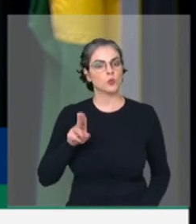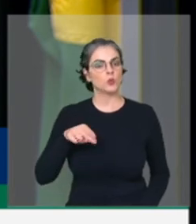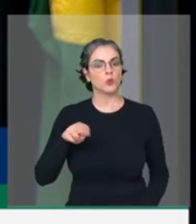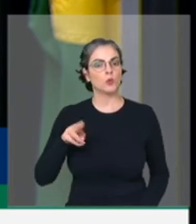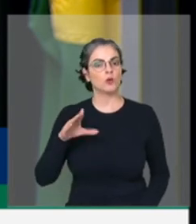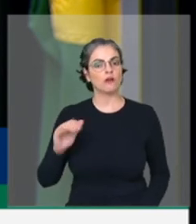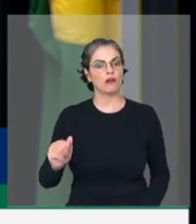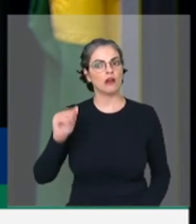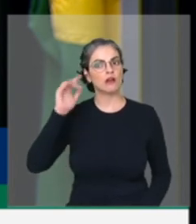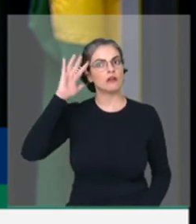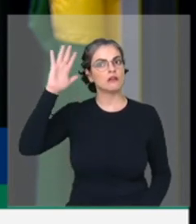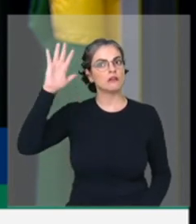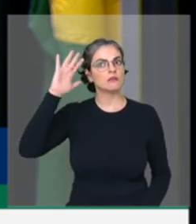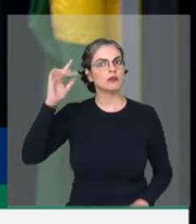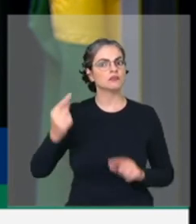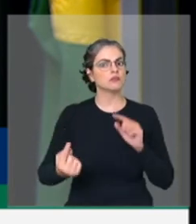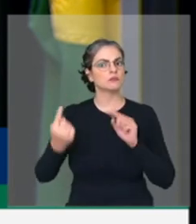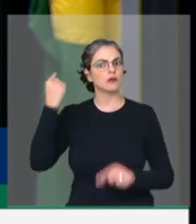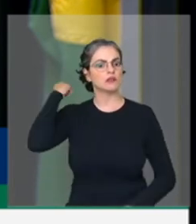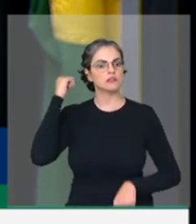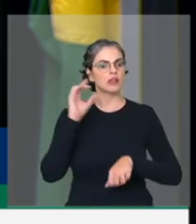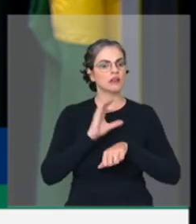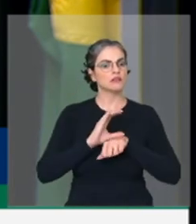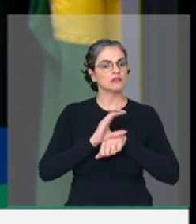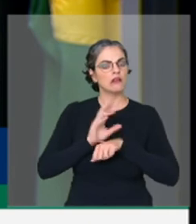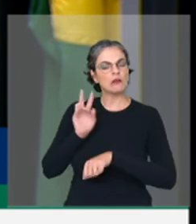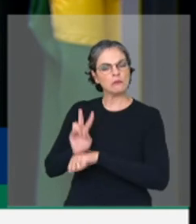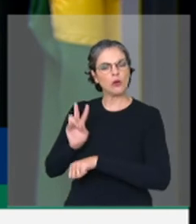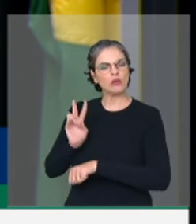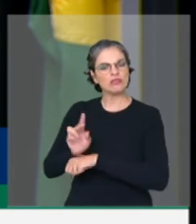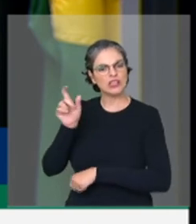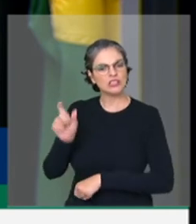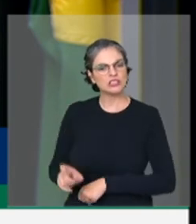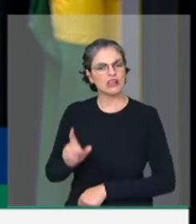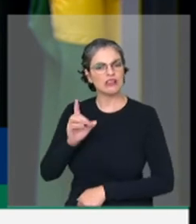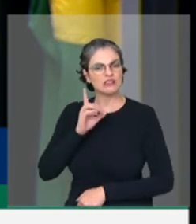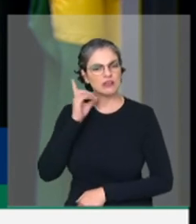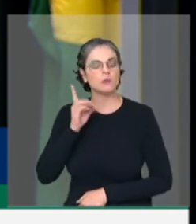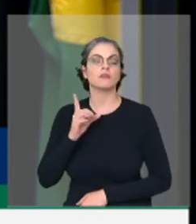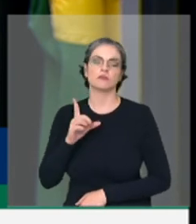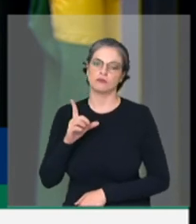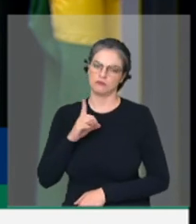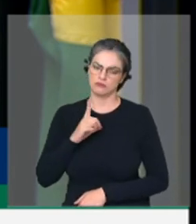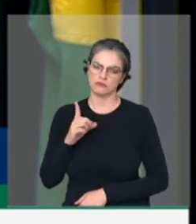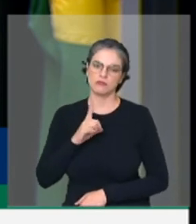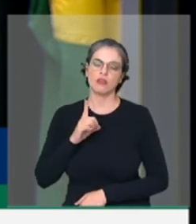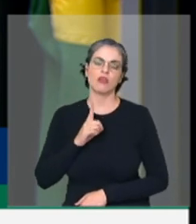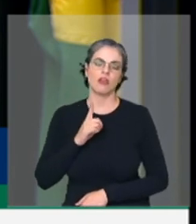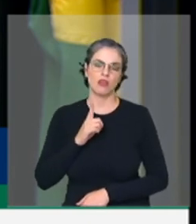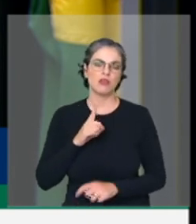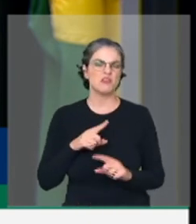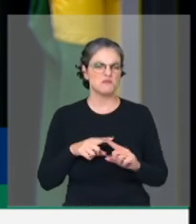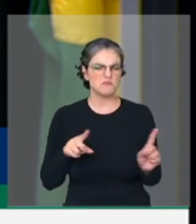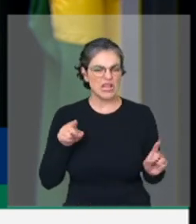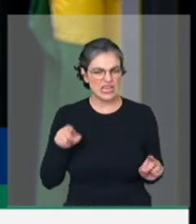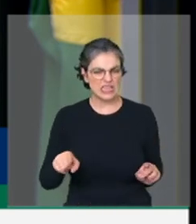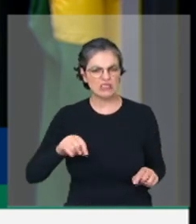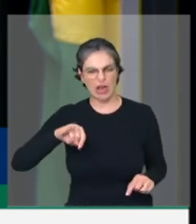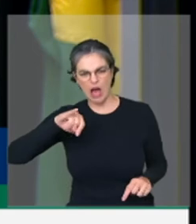a imunidade material assegurada aos parlamentares como um instrumento para